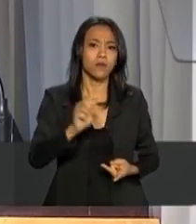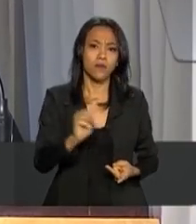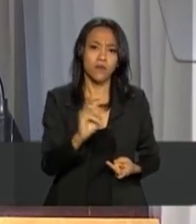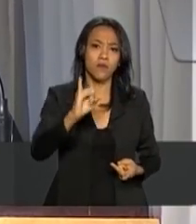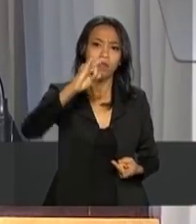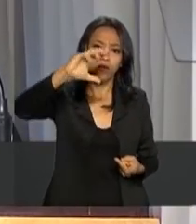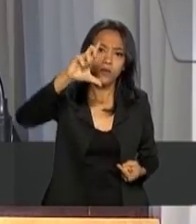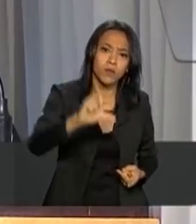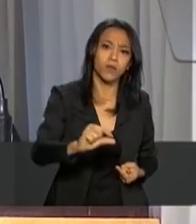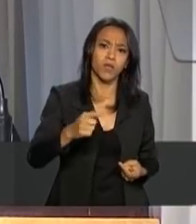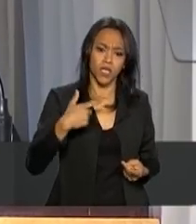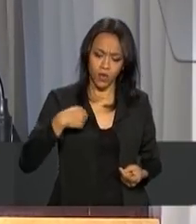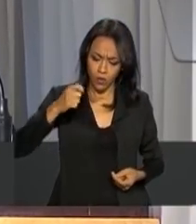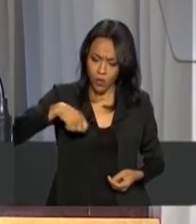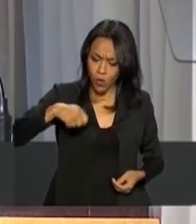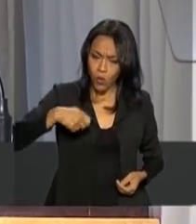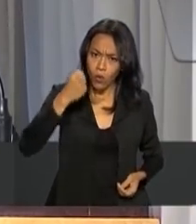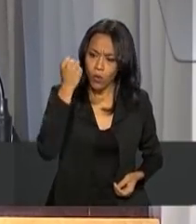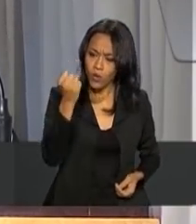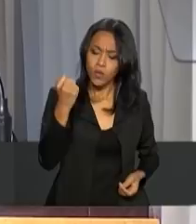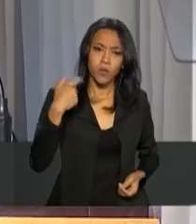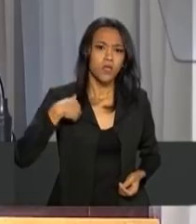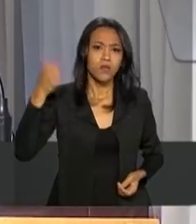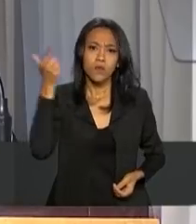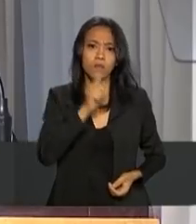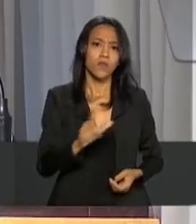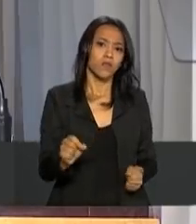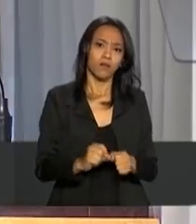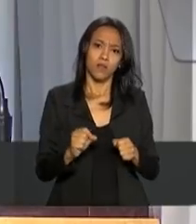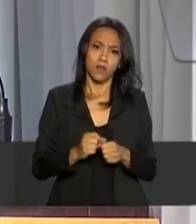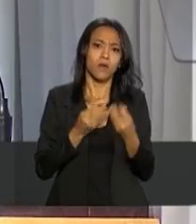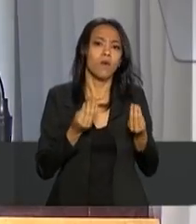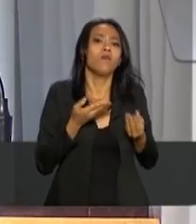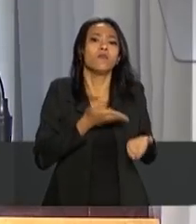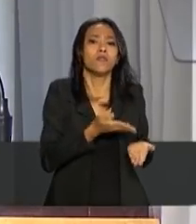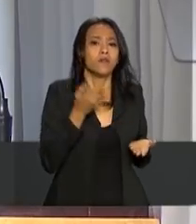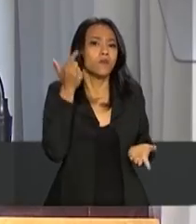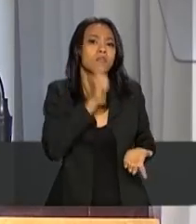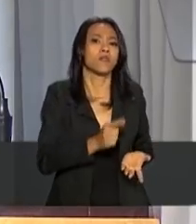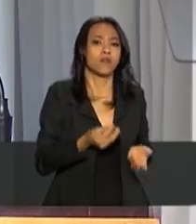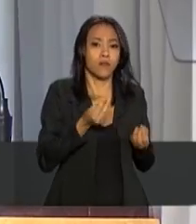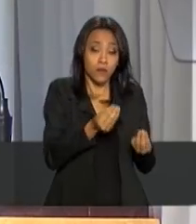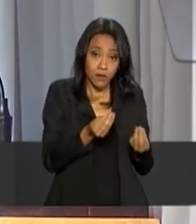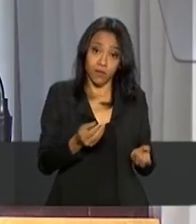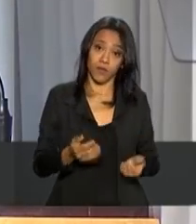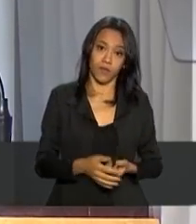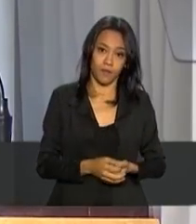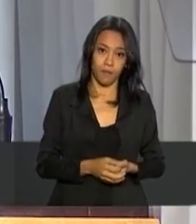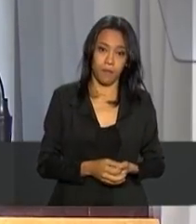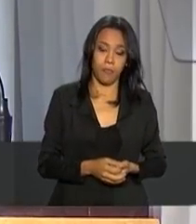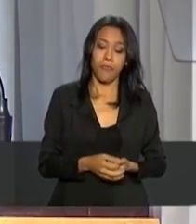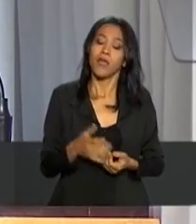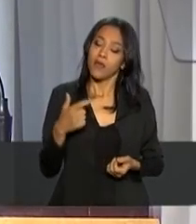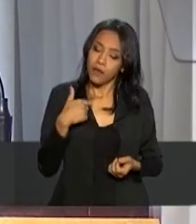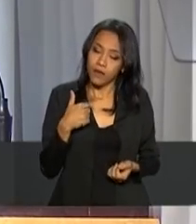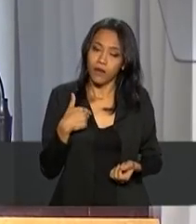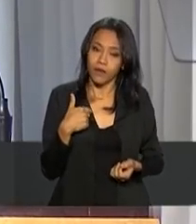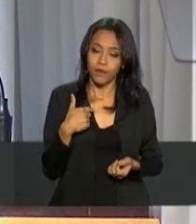lá eu estou tentando há 8 meses e não consigo. Os sindicatos lá são fortíssimos, né? E há, creio eu, uma certa incompreensão, não